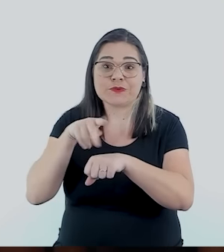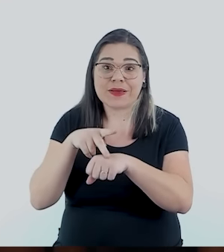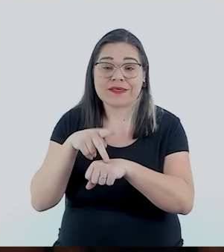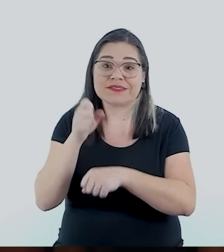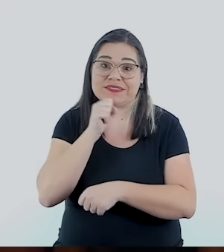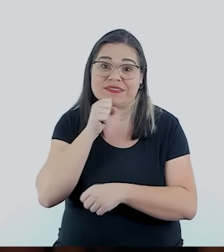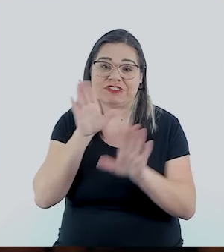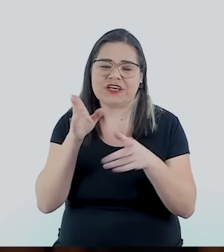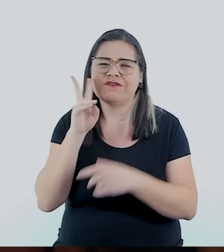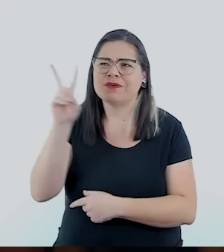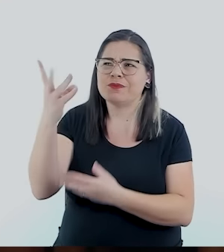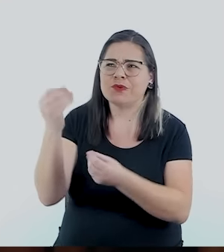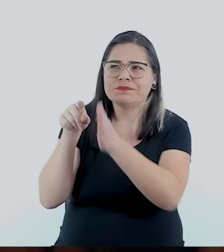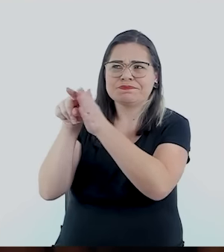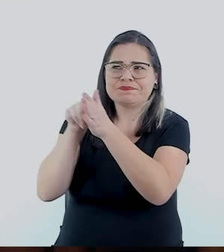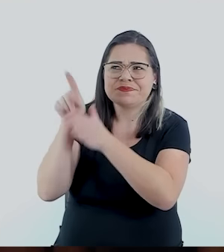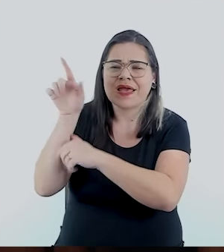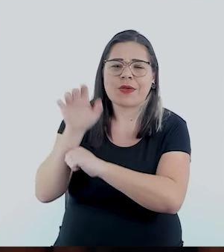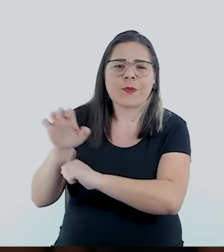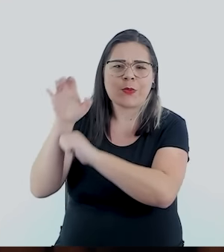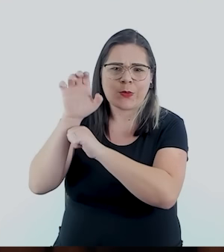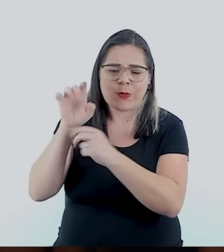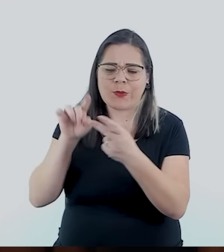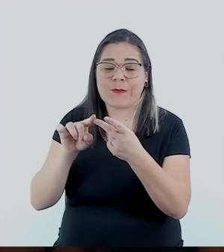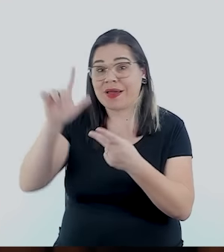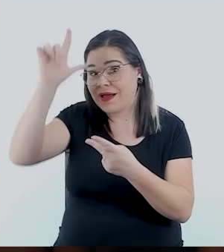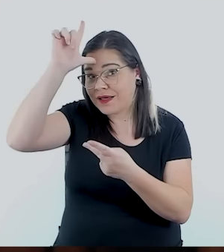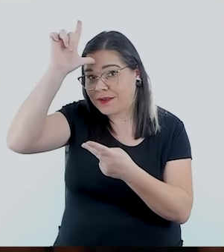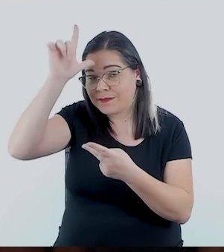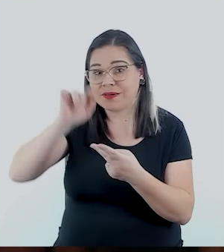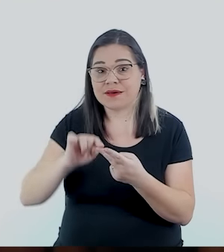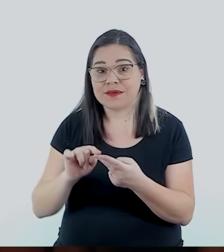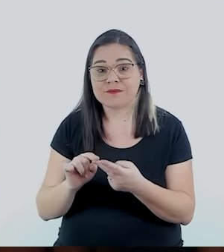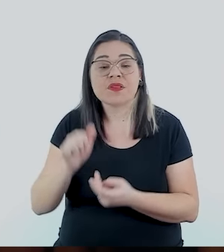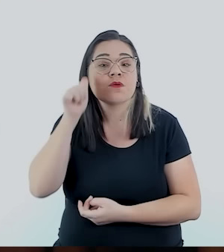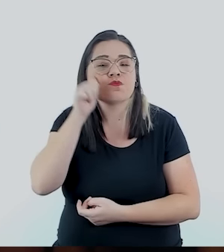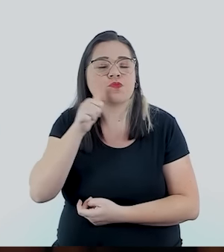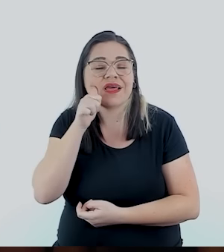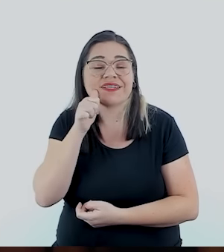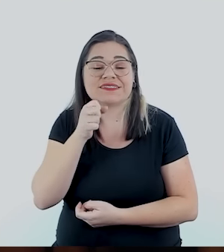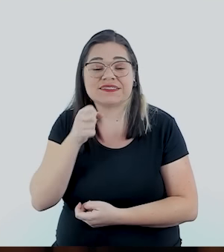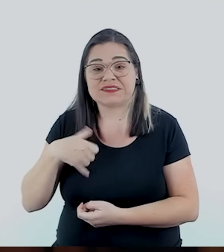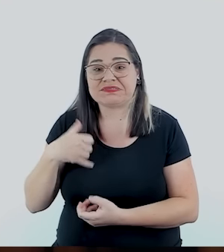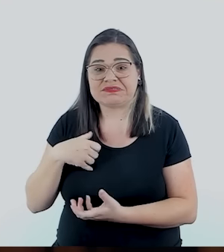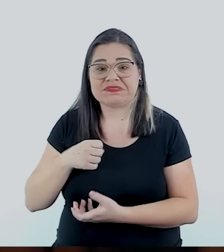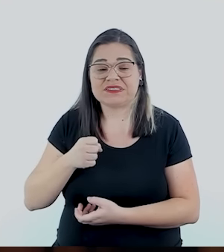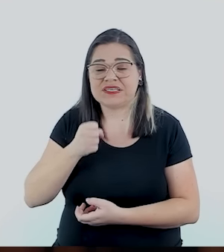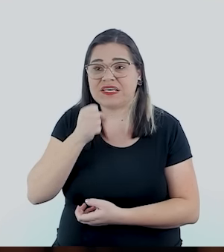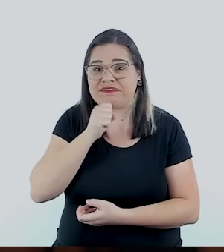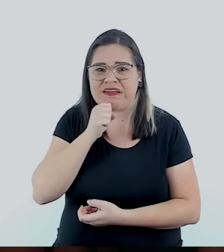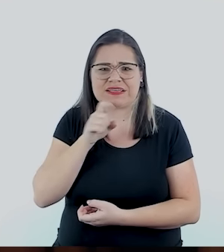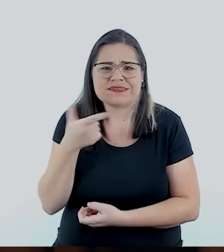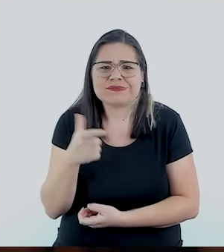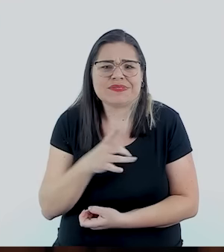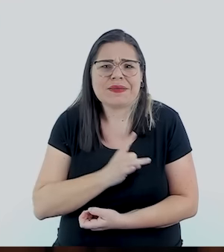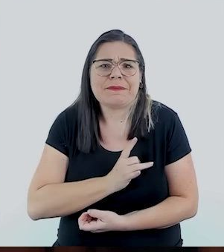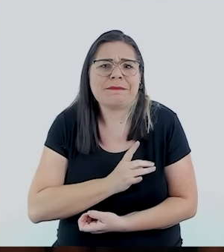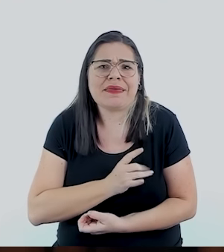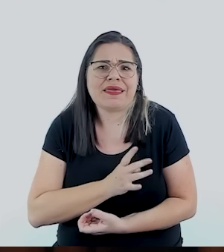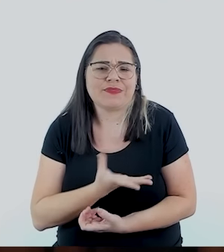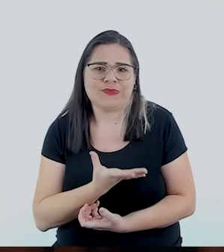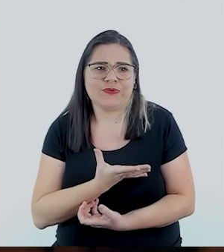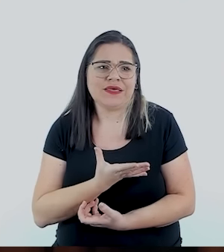vi muitos cases na Europa e na Alemanha principalmente das mulheres lá envelhecem sem sem esse medo né esse